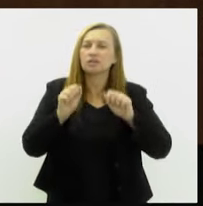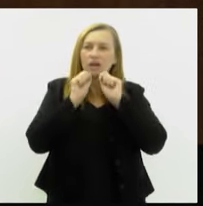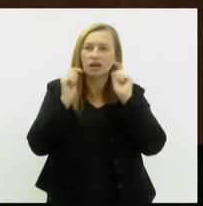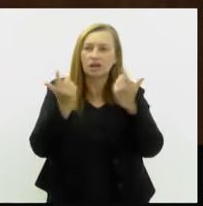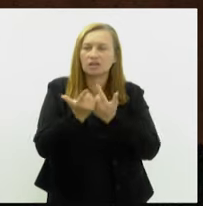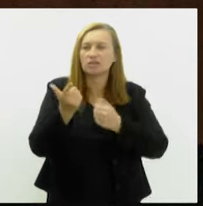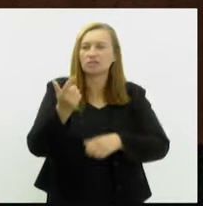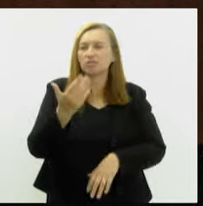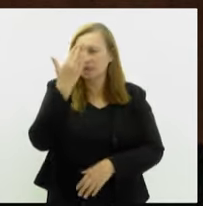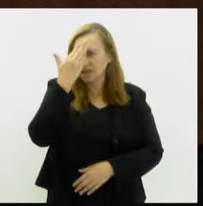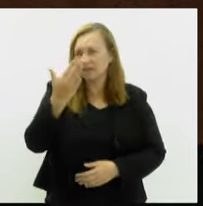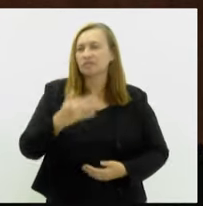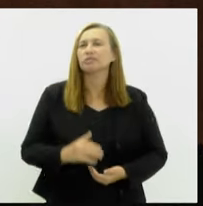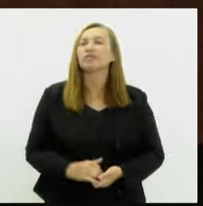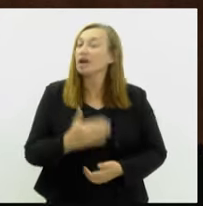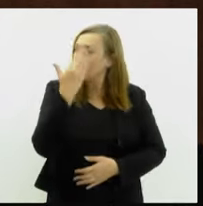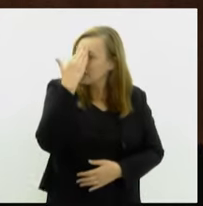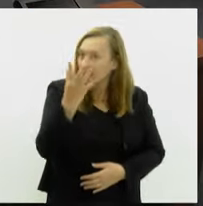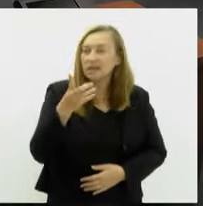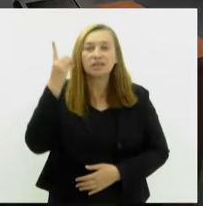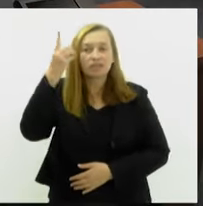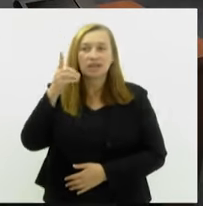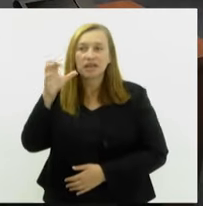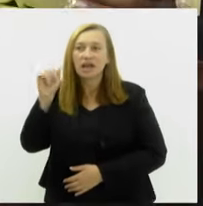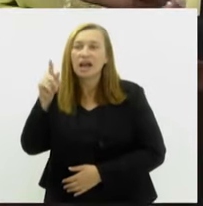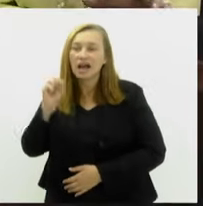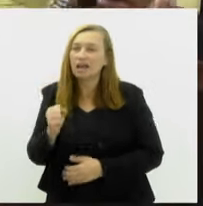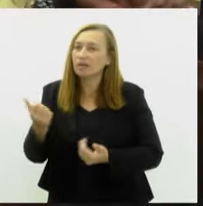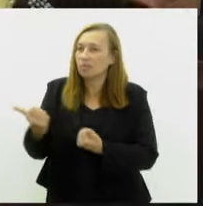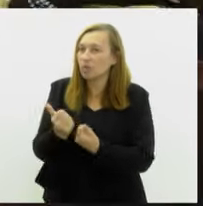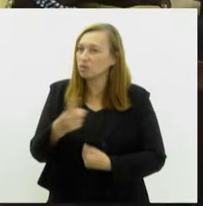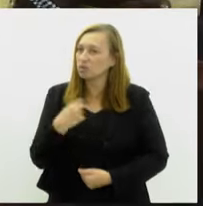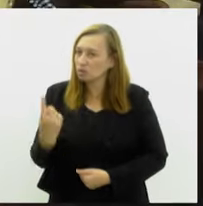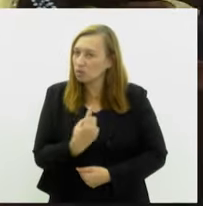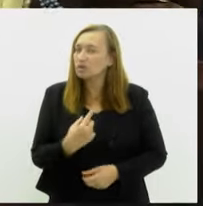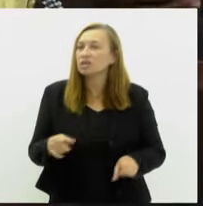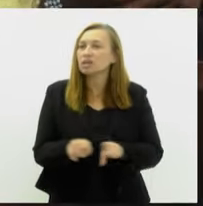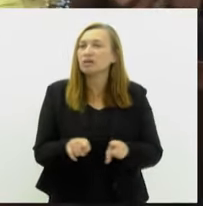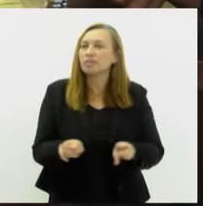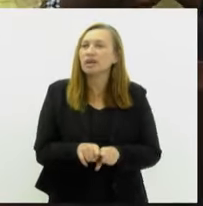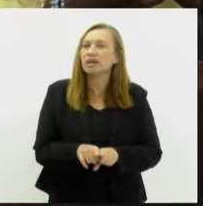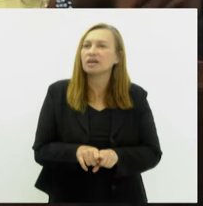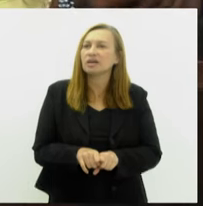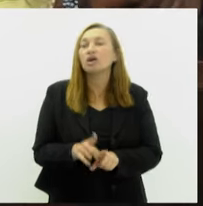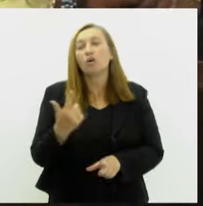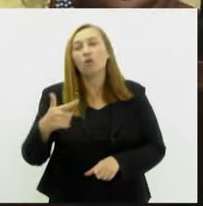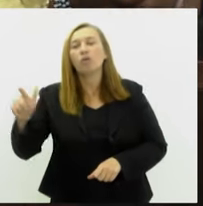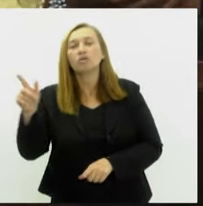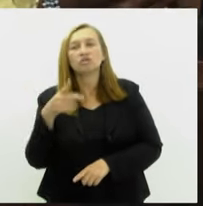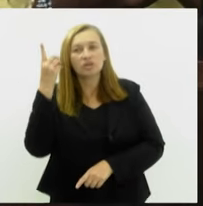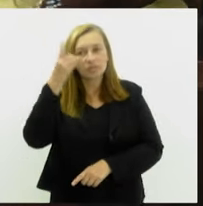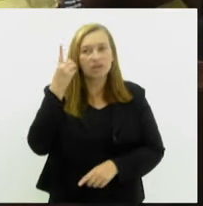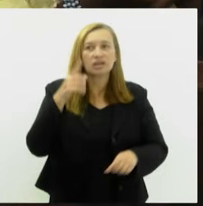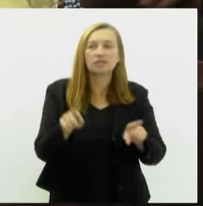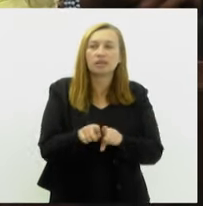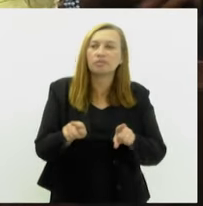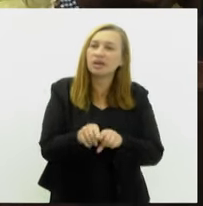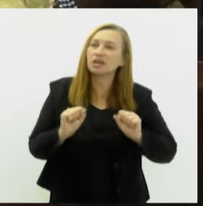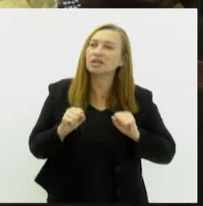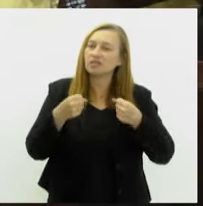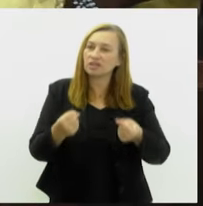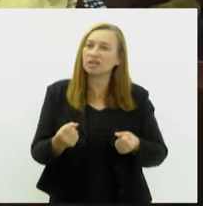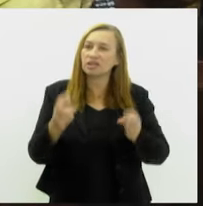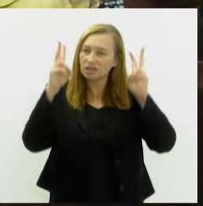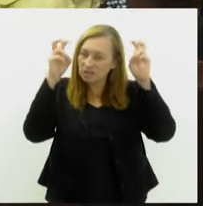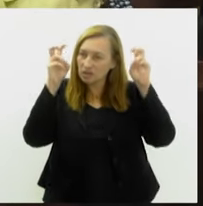Estado. Muito obrigada. Obrigada, deputada Carla. Conte conosco e conte com outros parlamentares também que têm defendido essa bandeira.